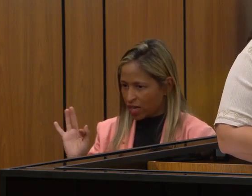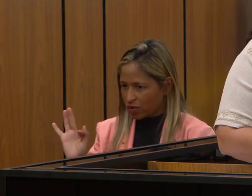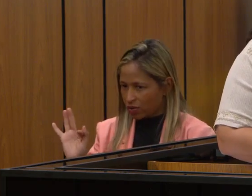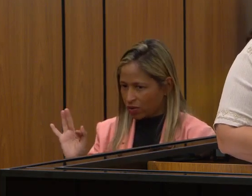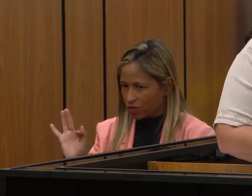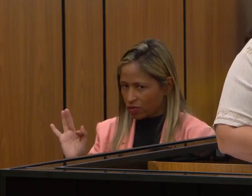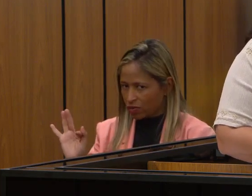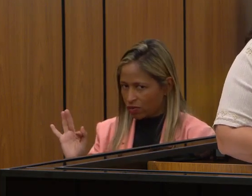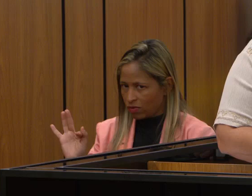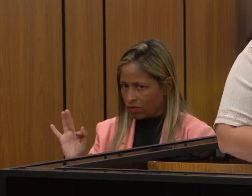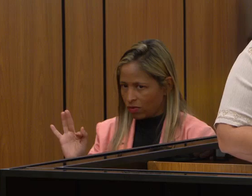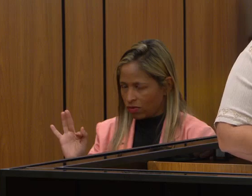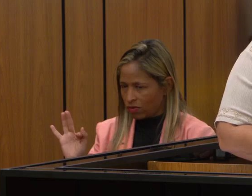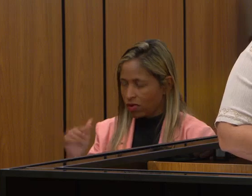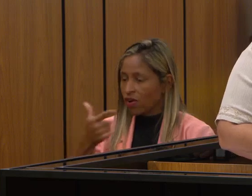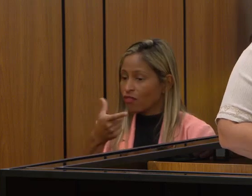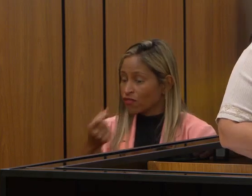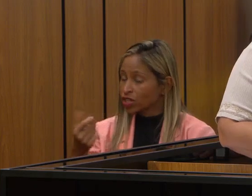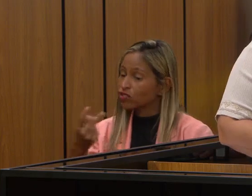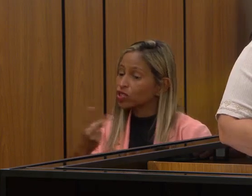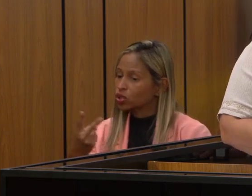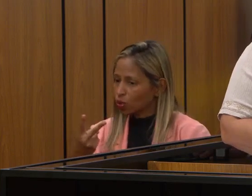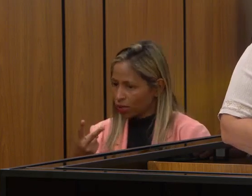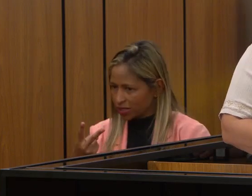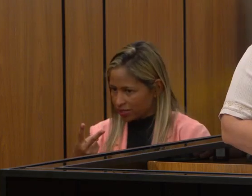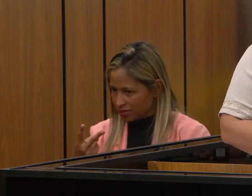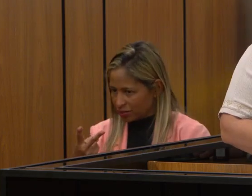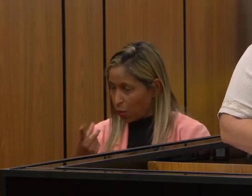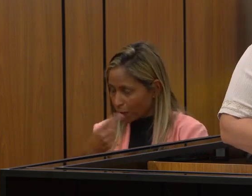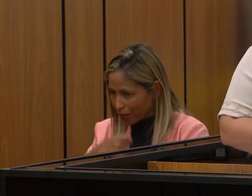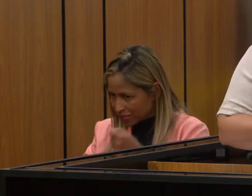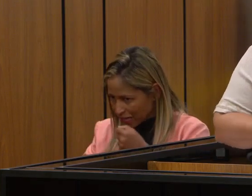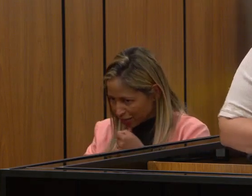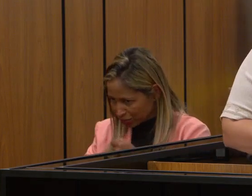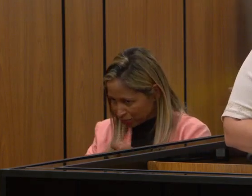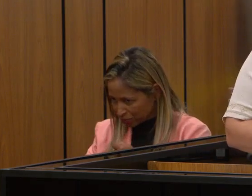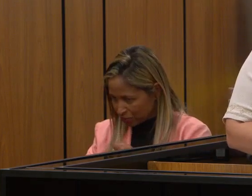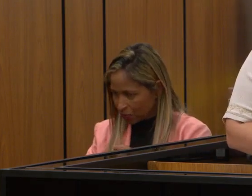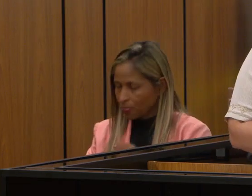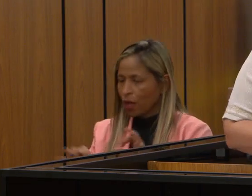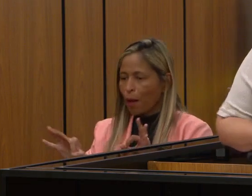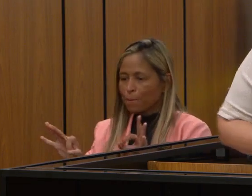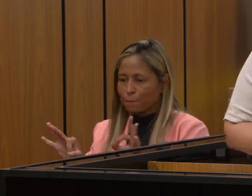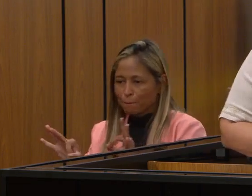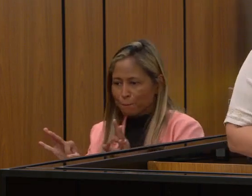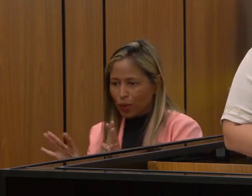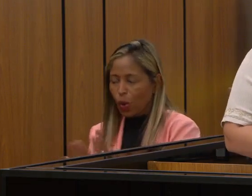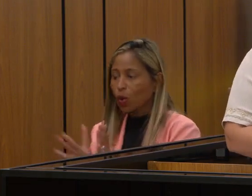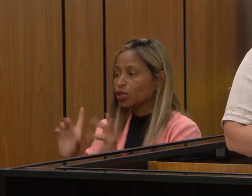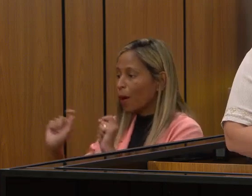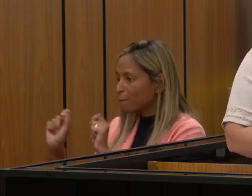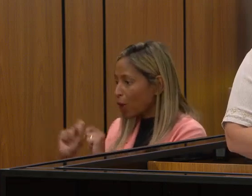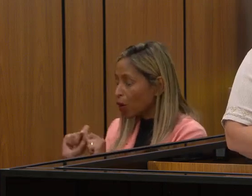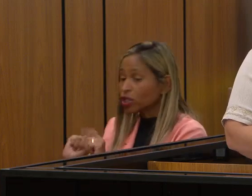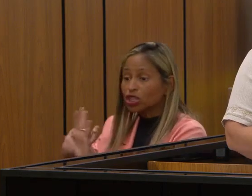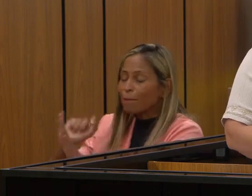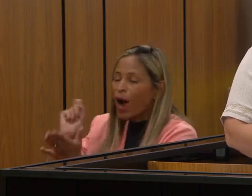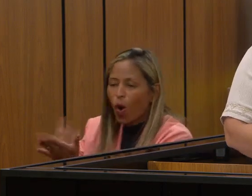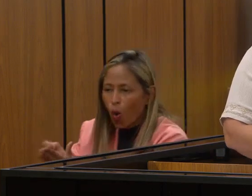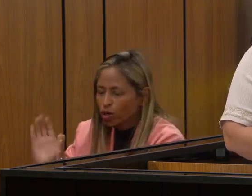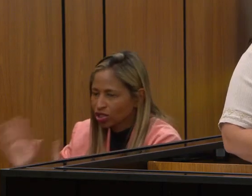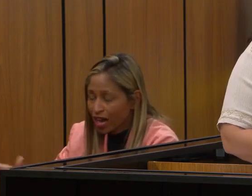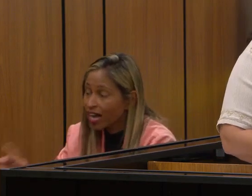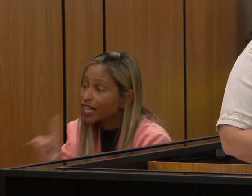de 2022 aí eu falei assim aí depois de tudo pronto falei eu já vou quando que eu vou começar